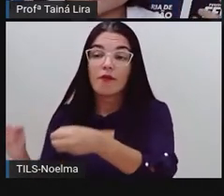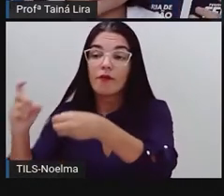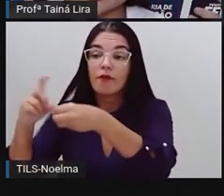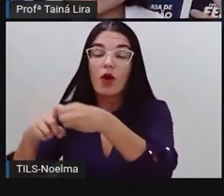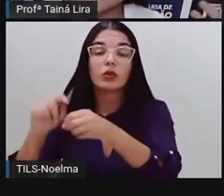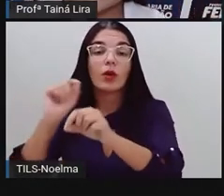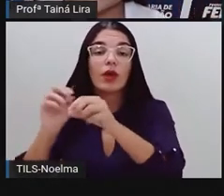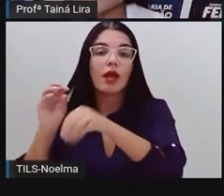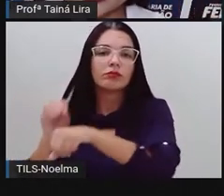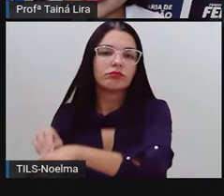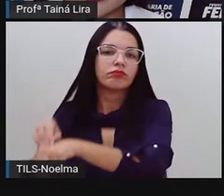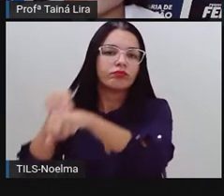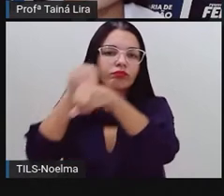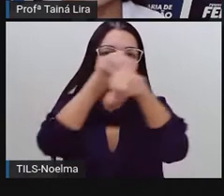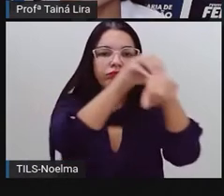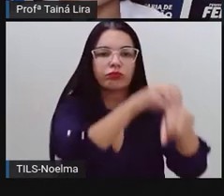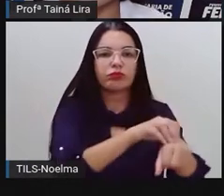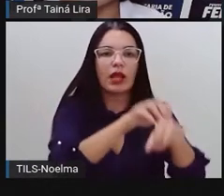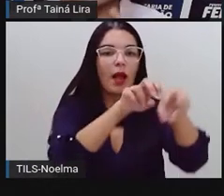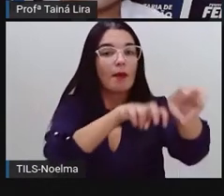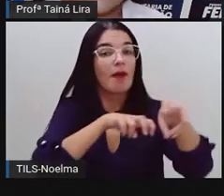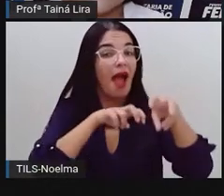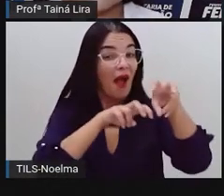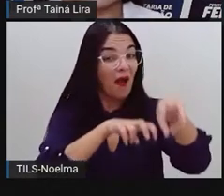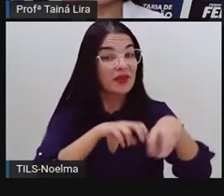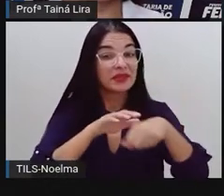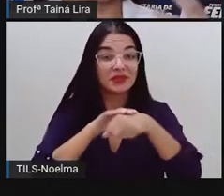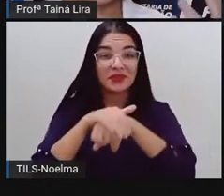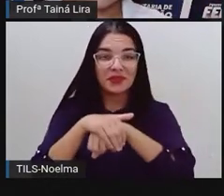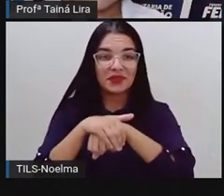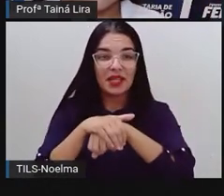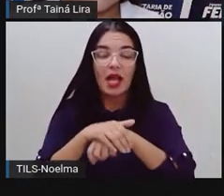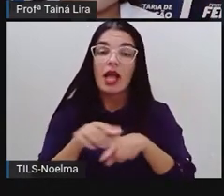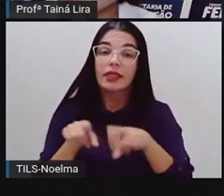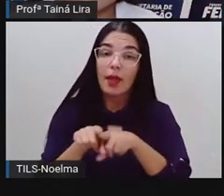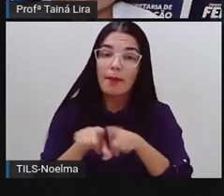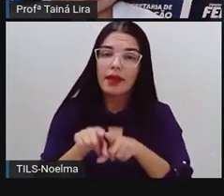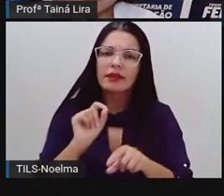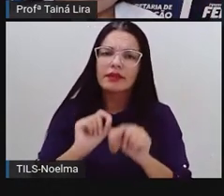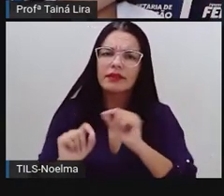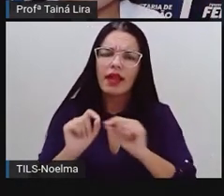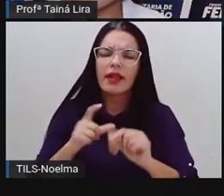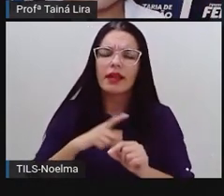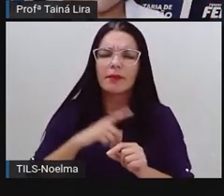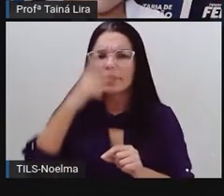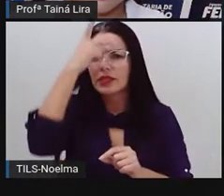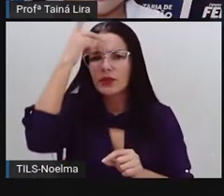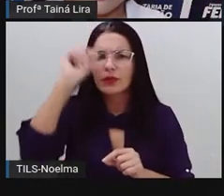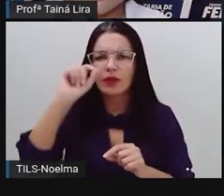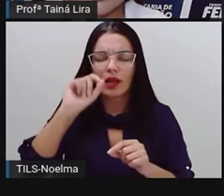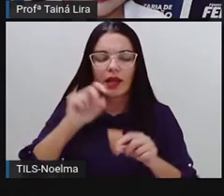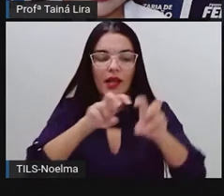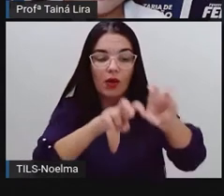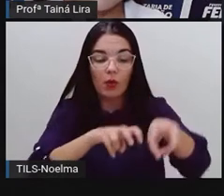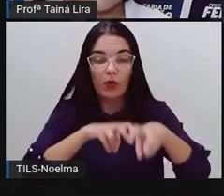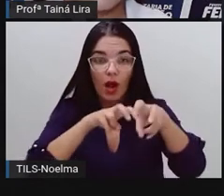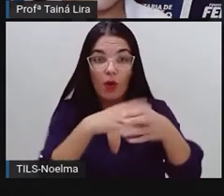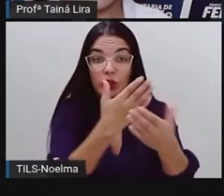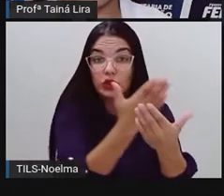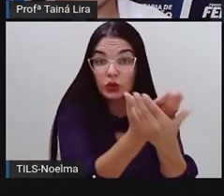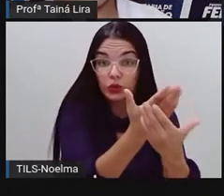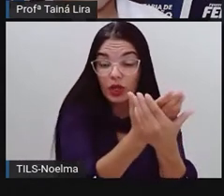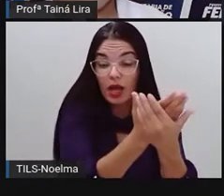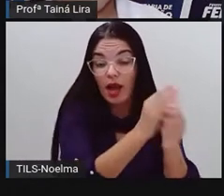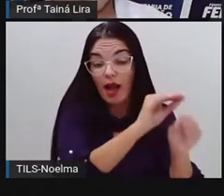suas casas na zona rural é e existem também pessoas que estudam aqui né Nós temos por exemplo aqui